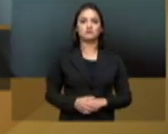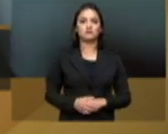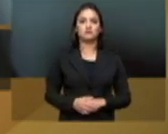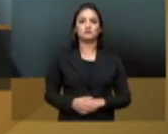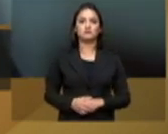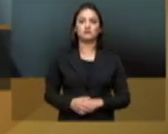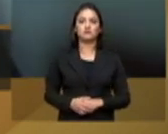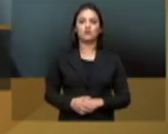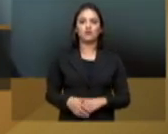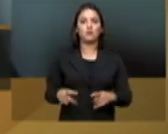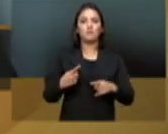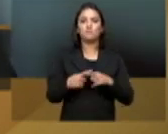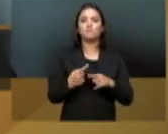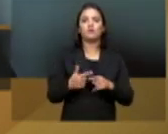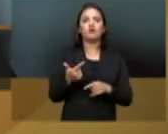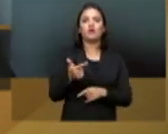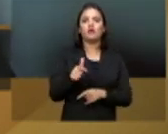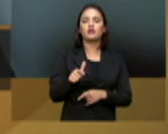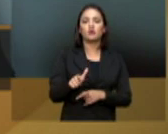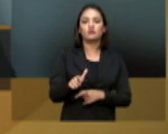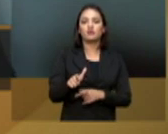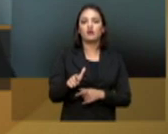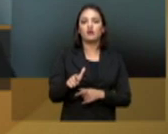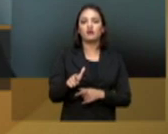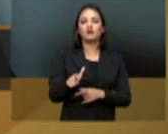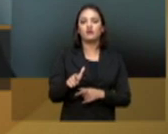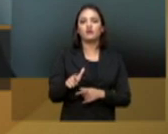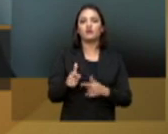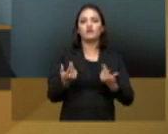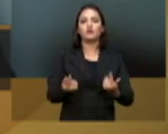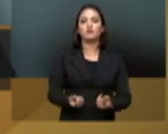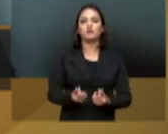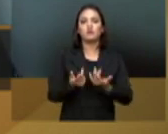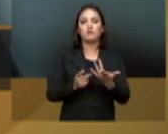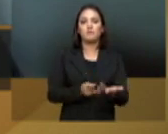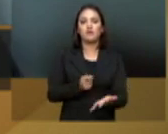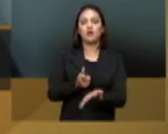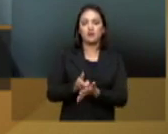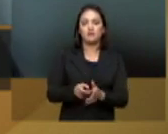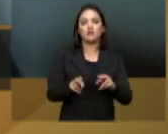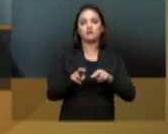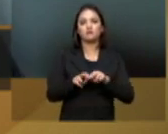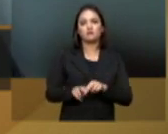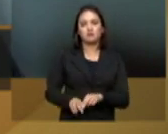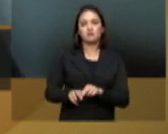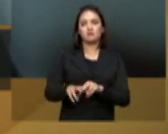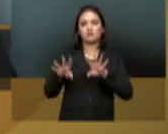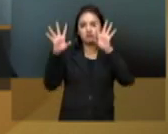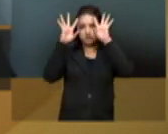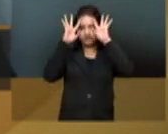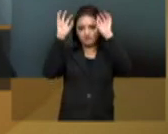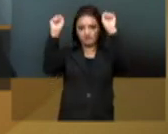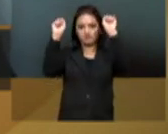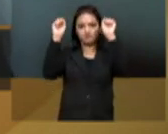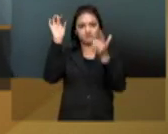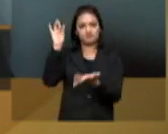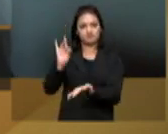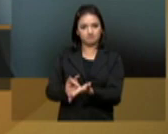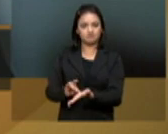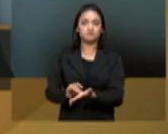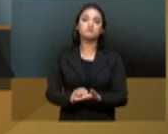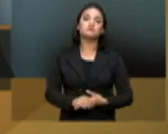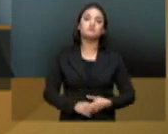o arbitramento de honorários sucumbenciais pela Corte de Origem. E, no